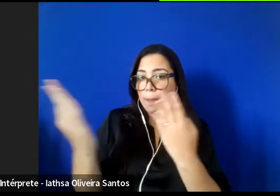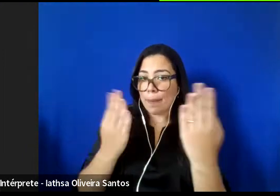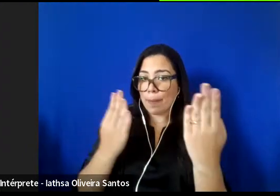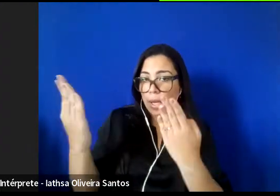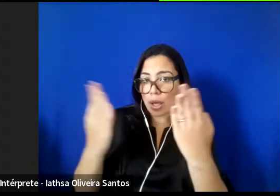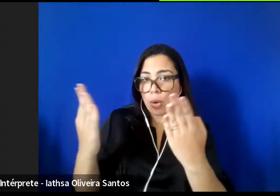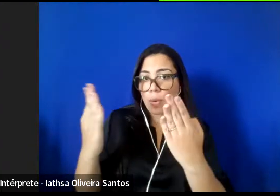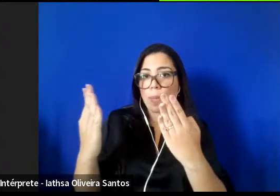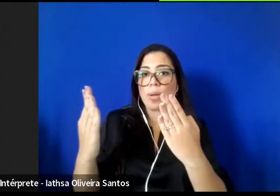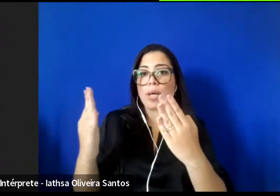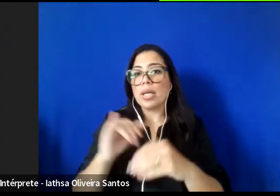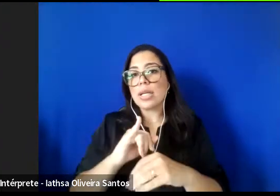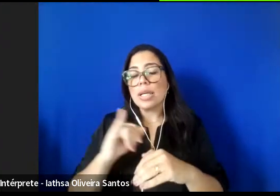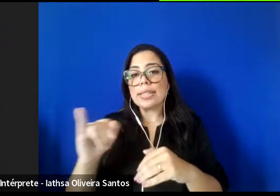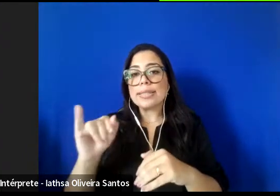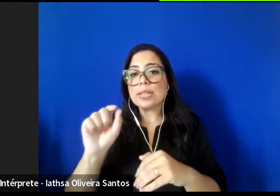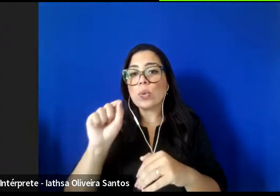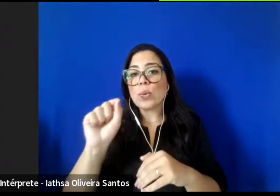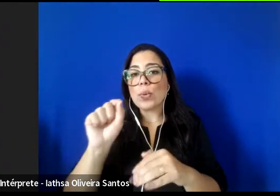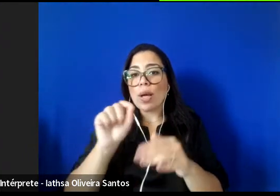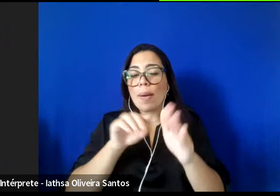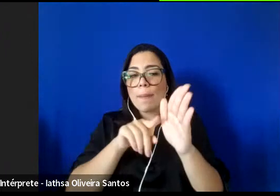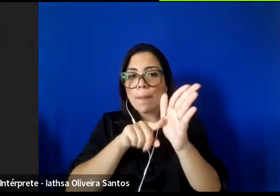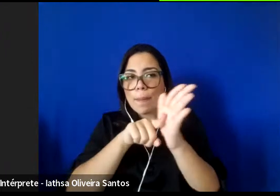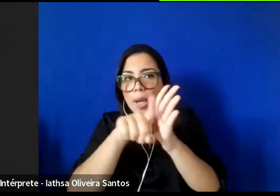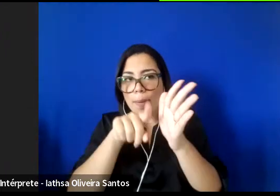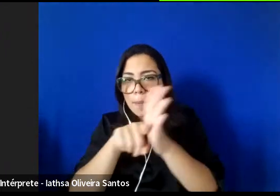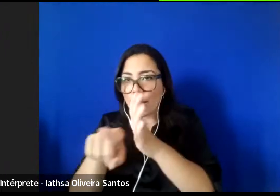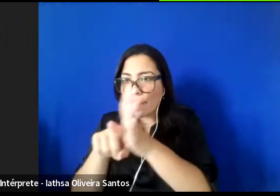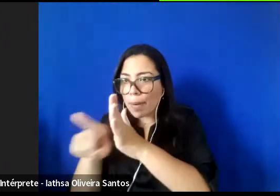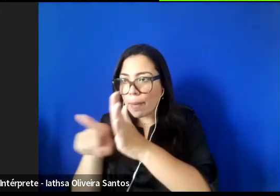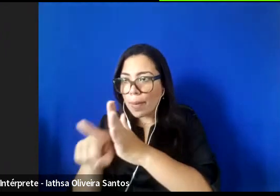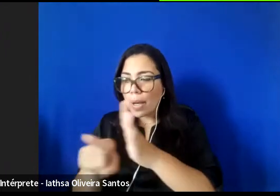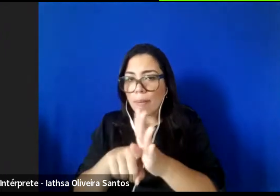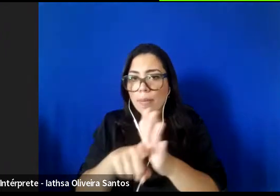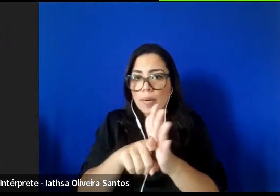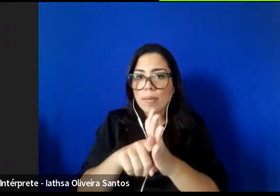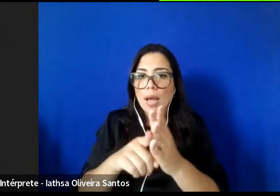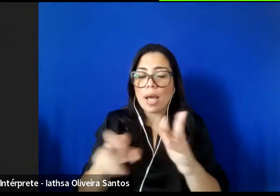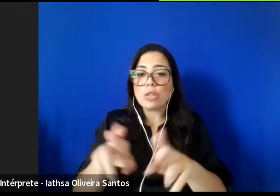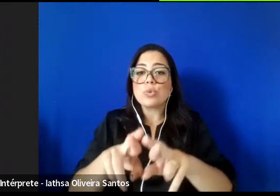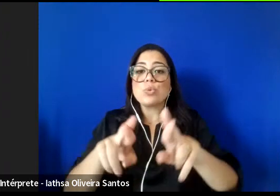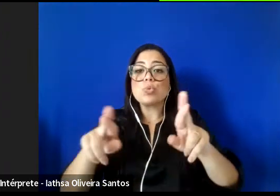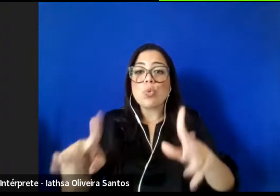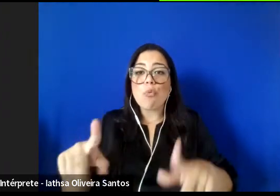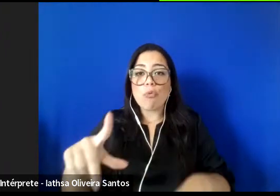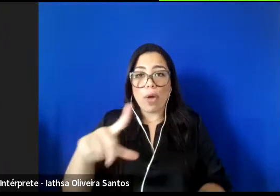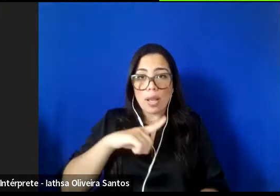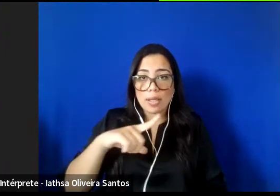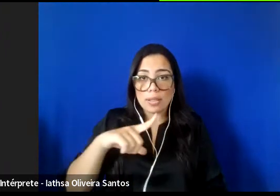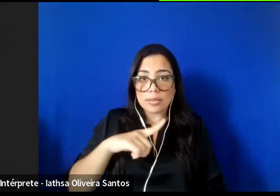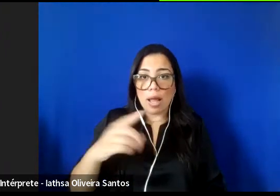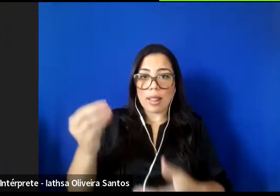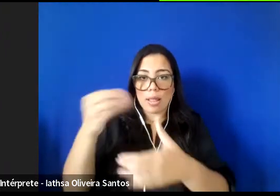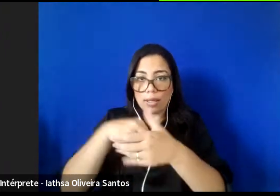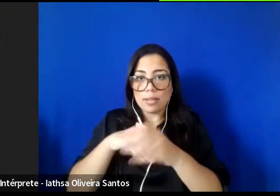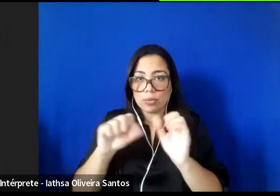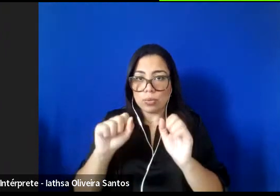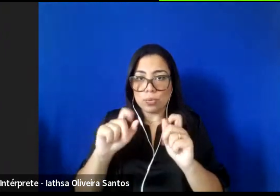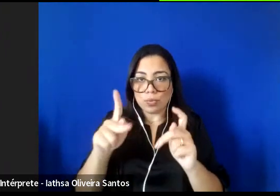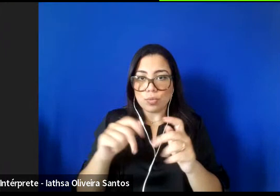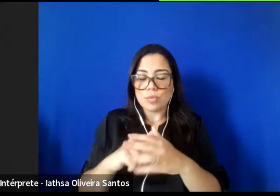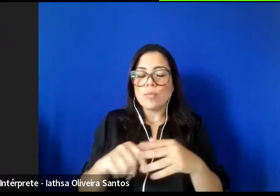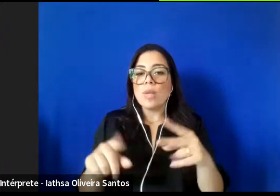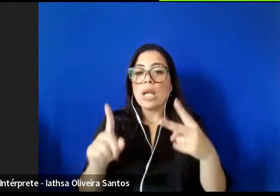ver, traçar as similitudes e as diferenças entre ambos os ordenamentos. Em segundo,